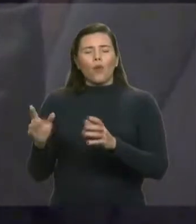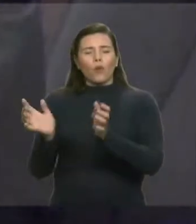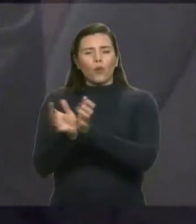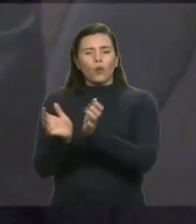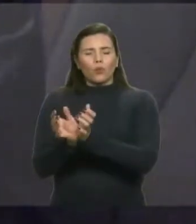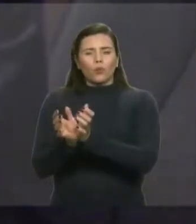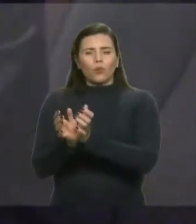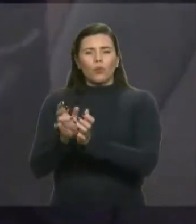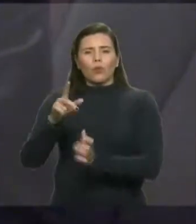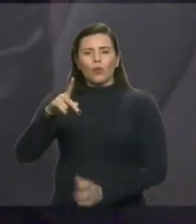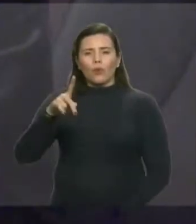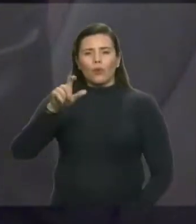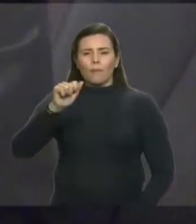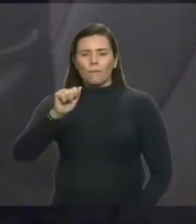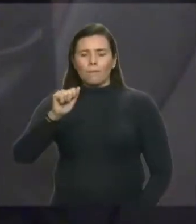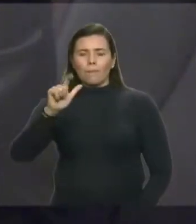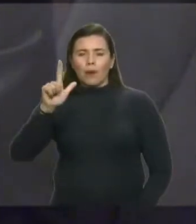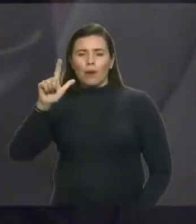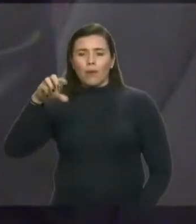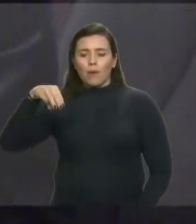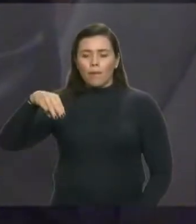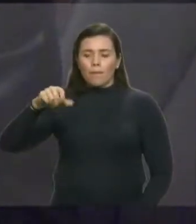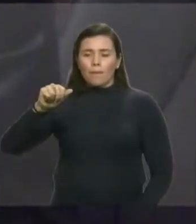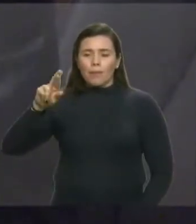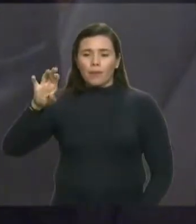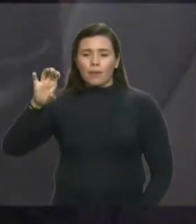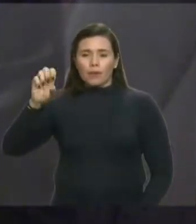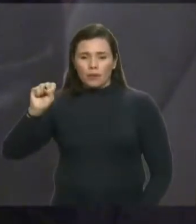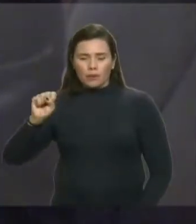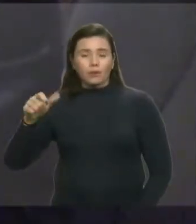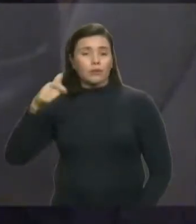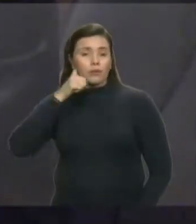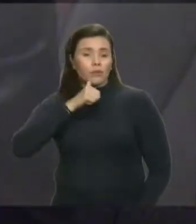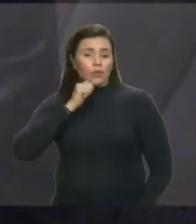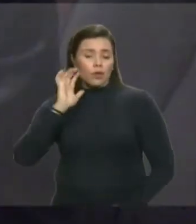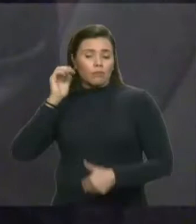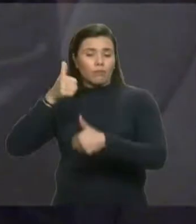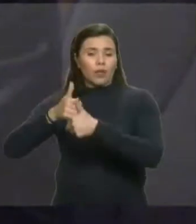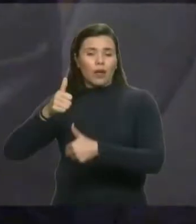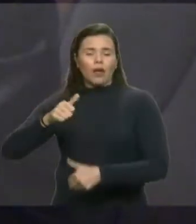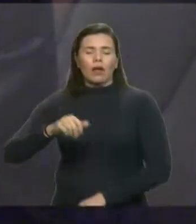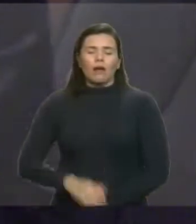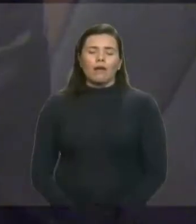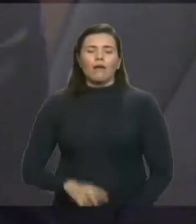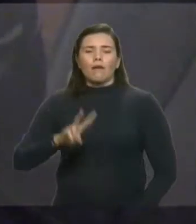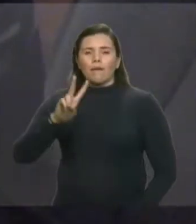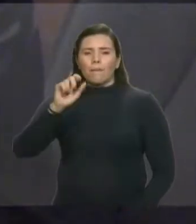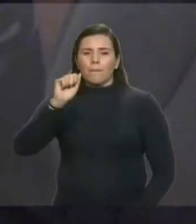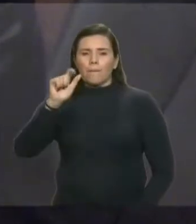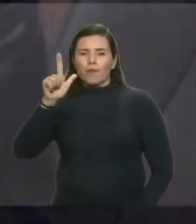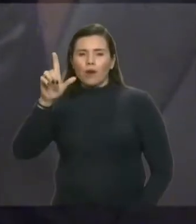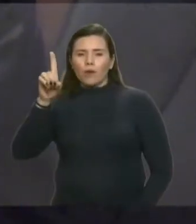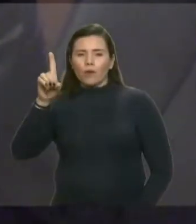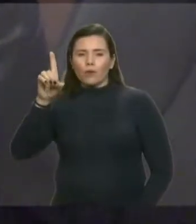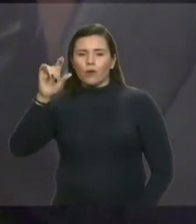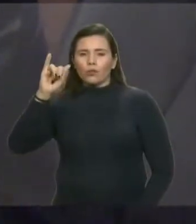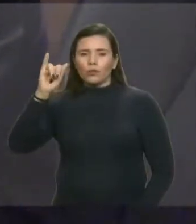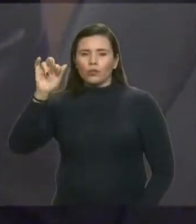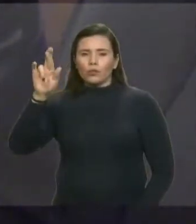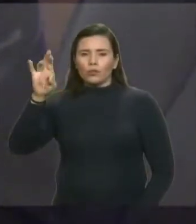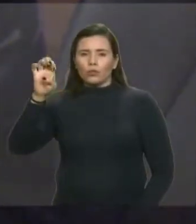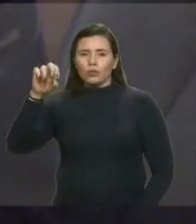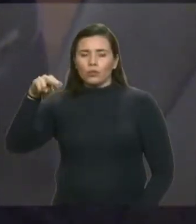Valdirene, que é também do Instituto do Negro, foi alvejada lá